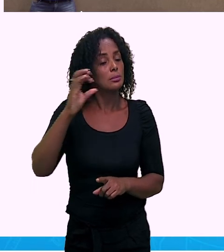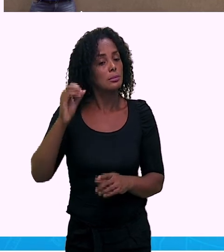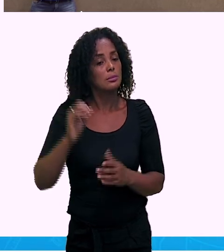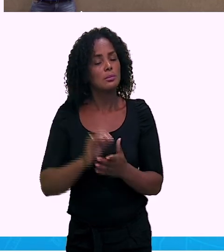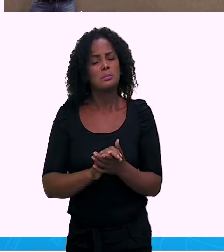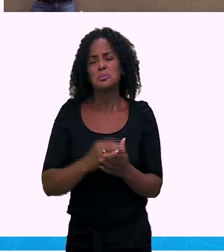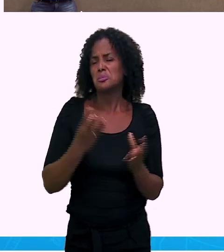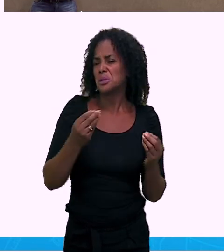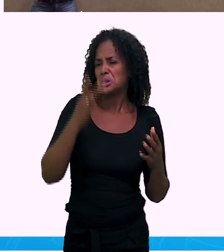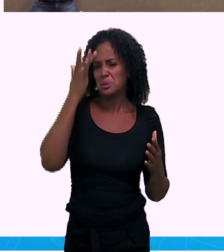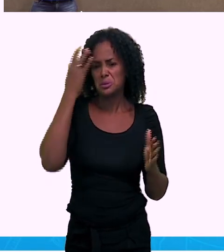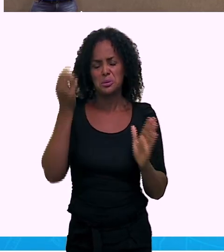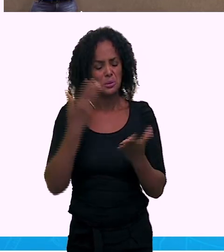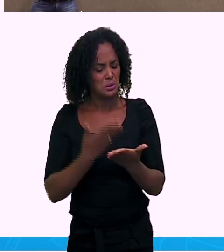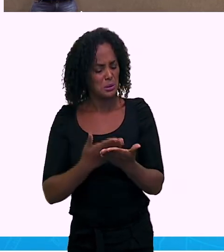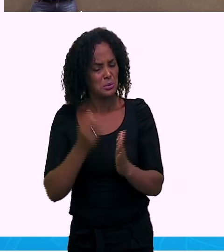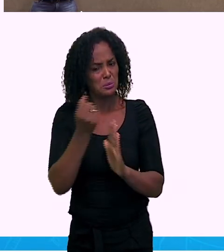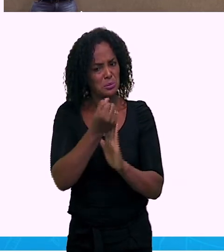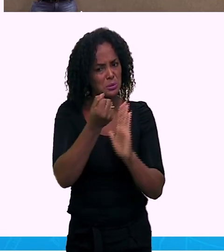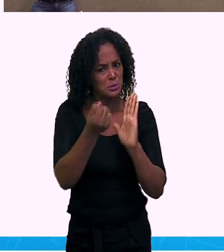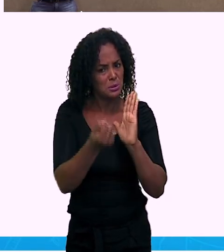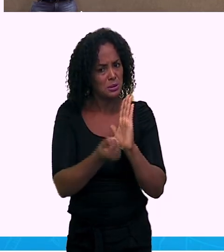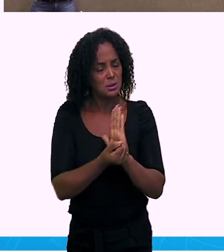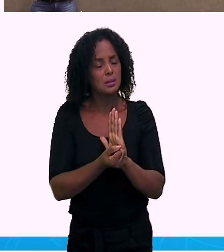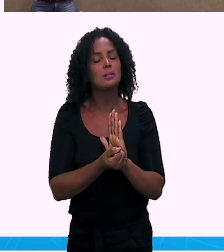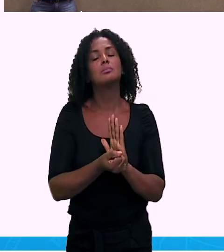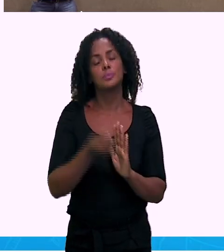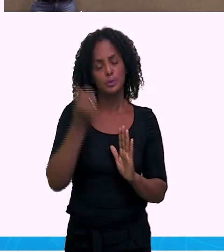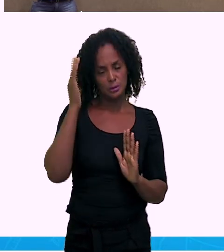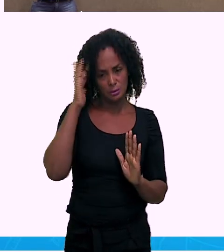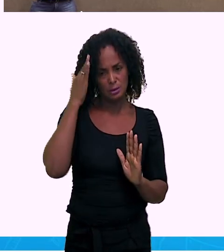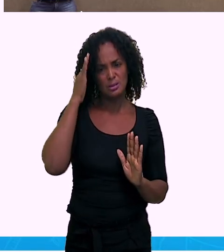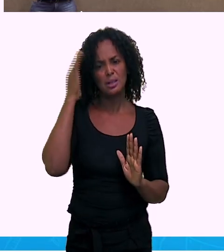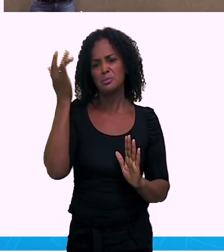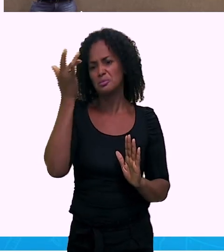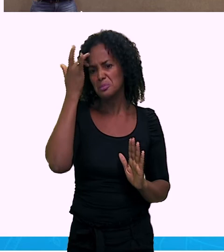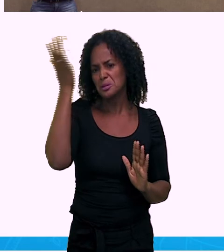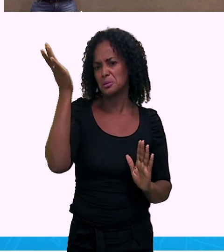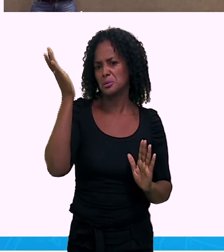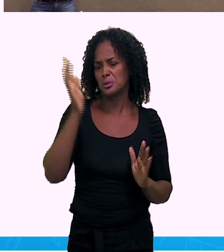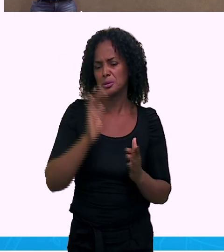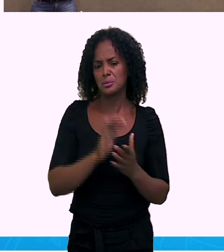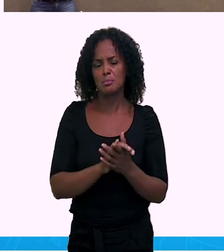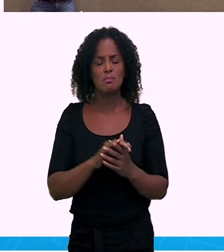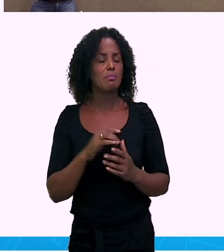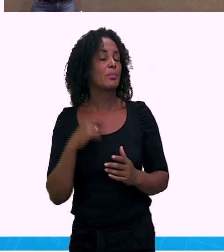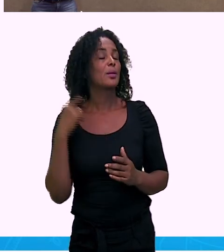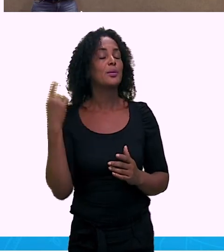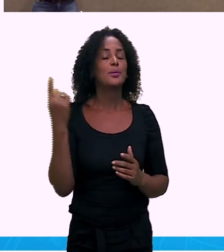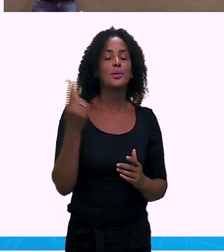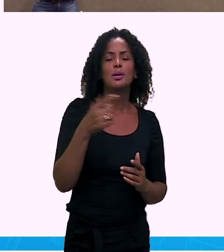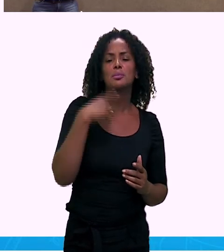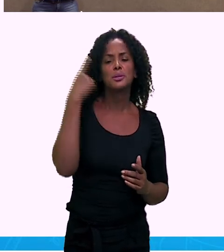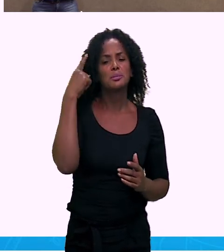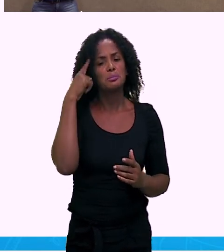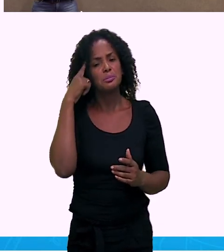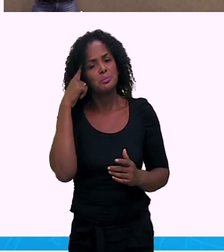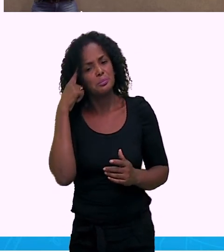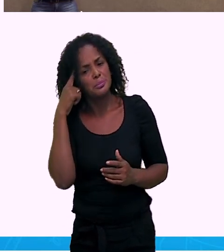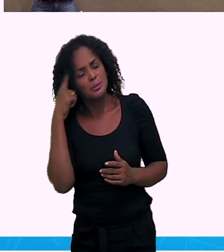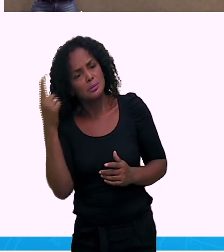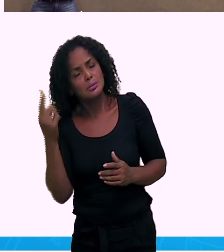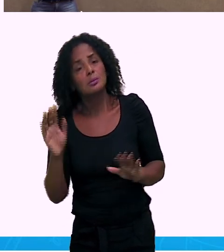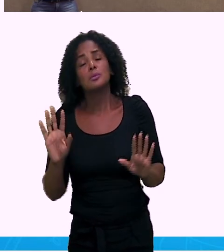estudam muito século, que trabalham muito com isso, eles já identificam com muita facilidade. Nós precisamos de pensar, saber em